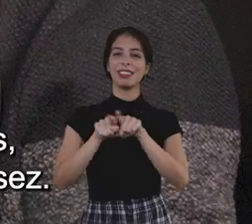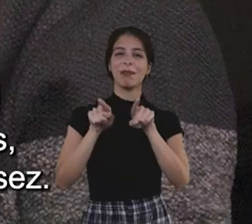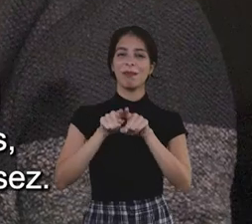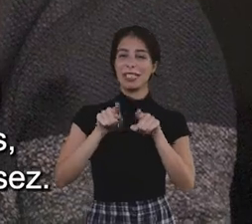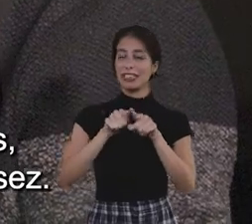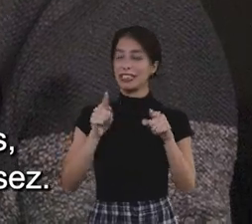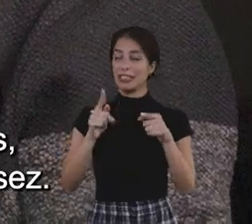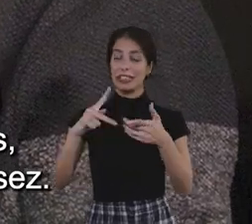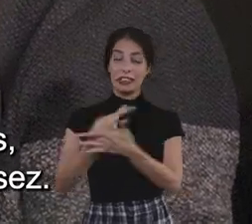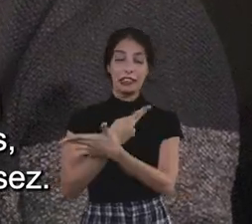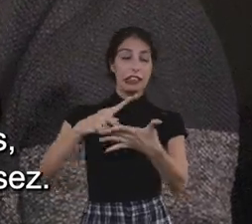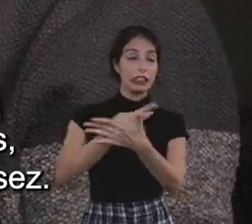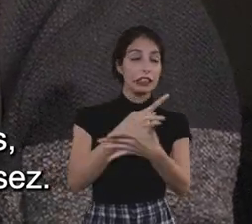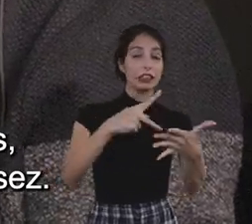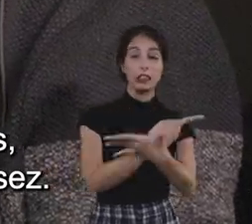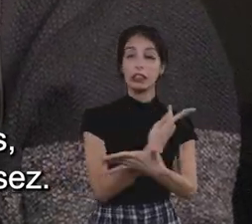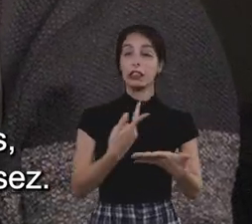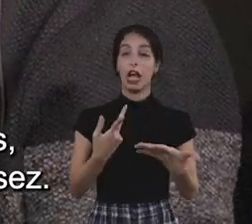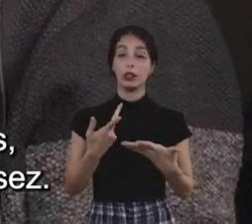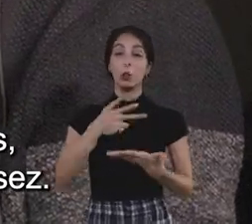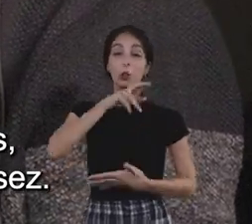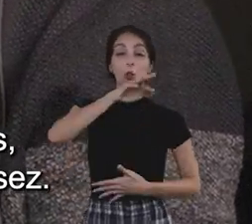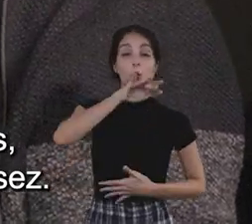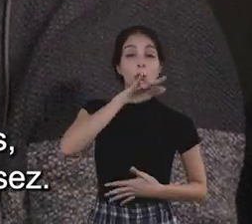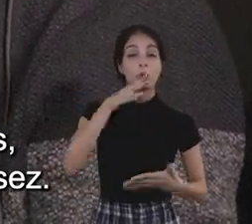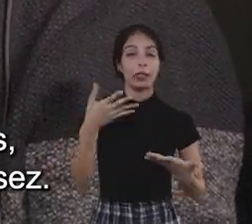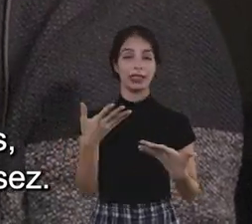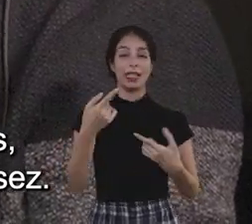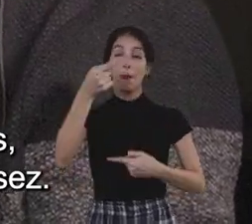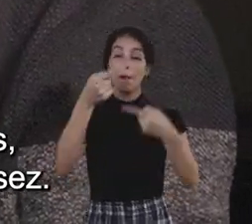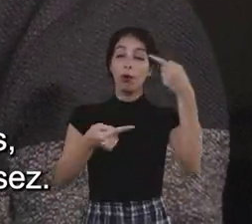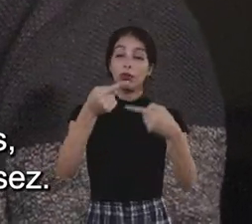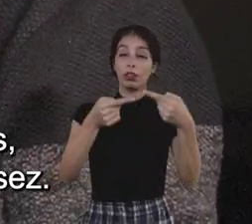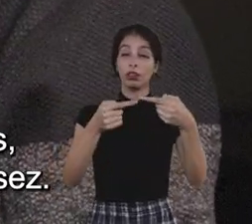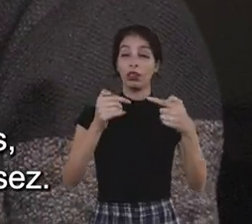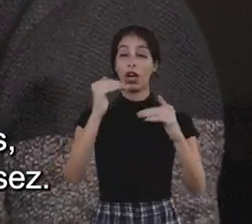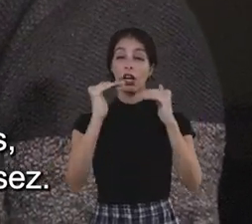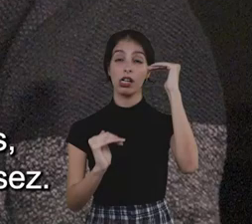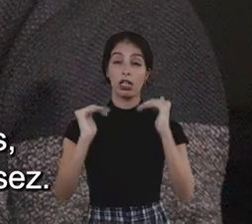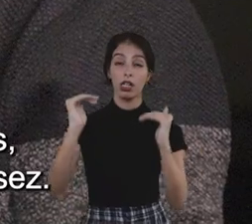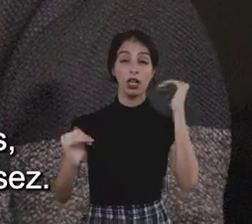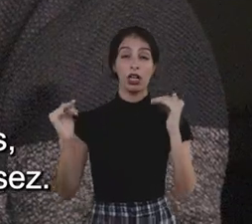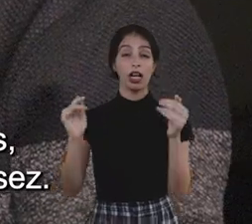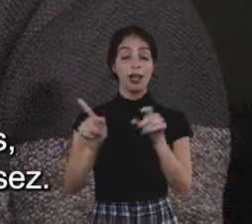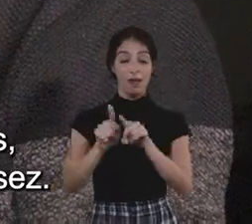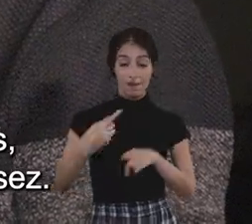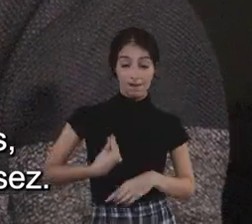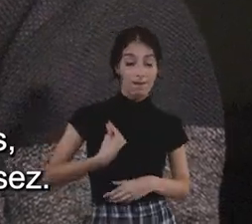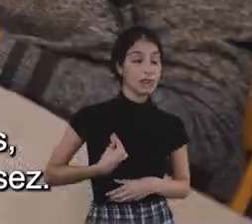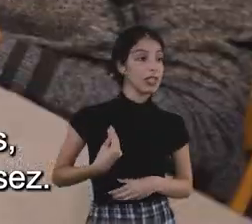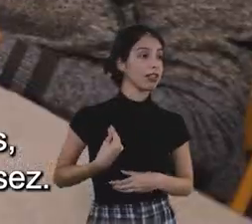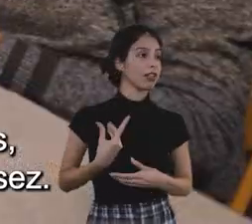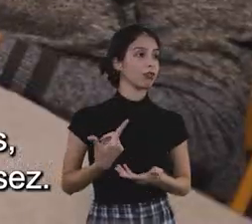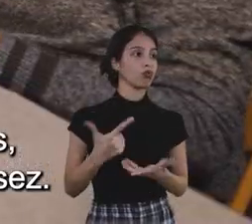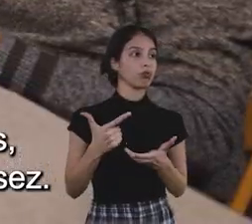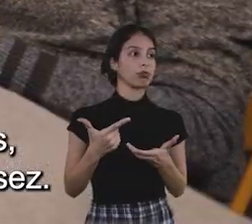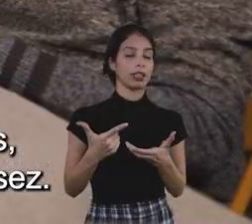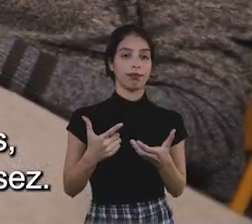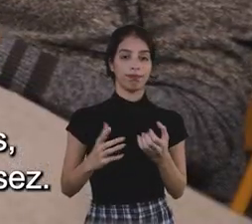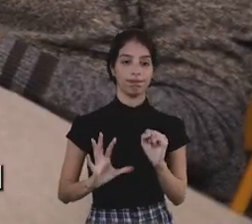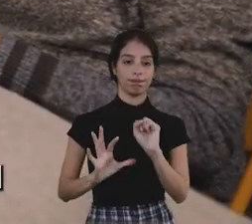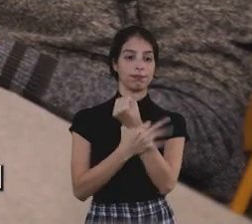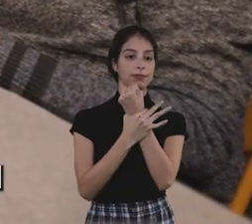tanta eh e é uma vida muito vivida é muito em cima de uma escassez né